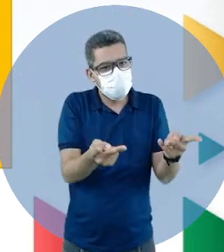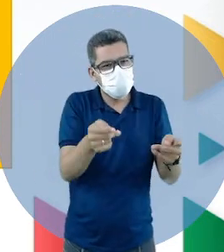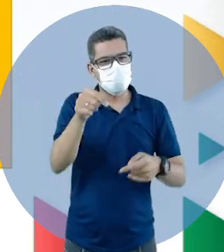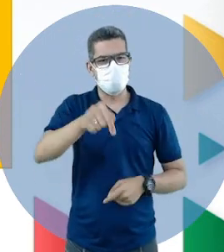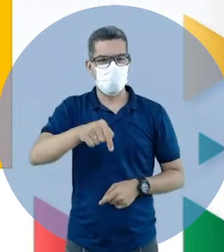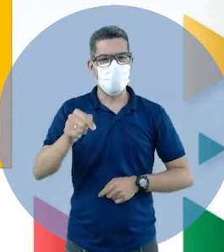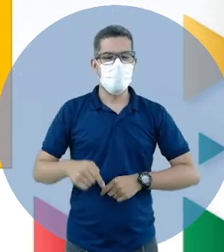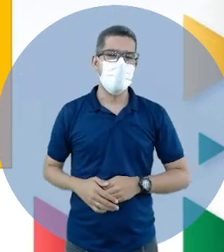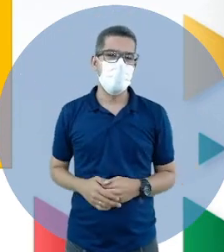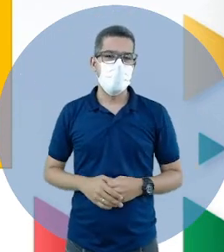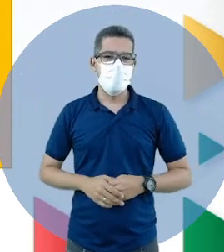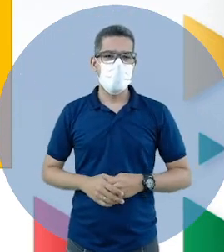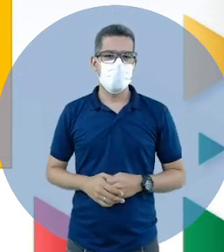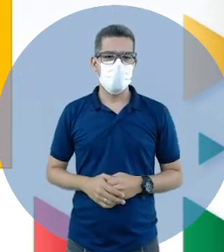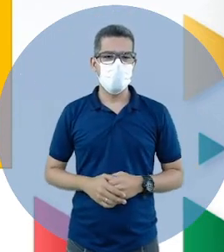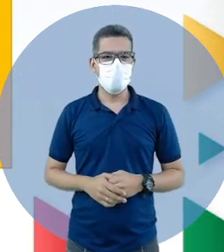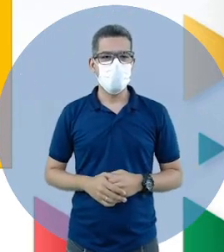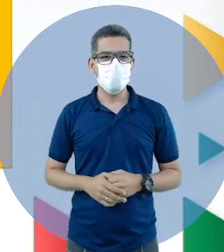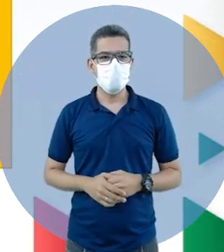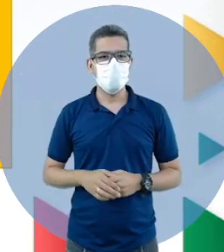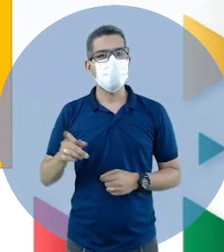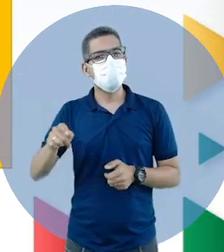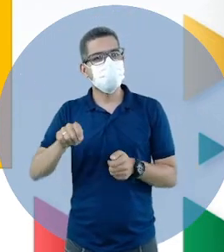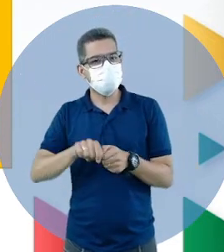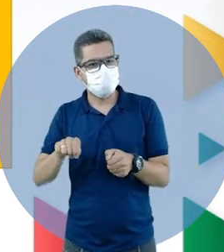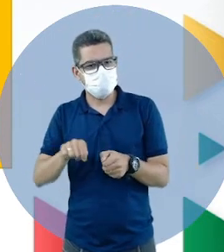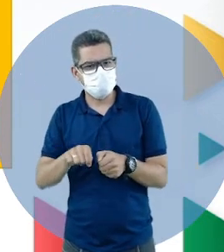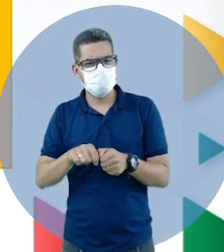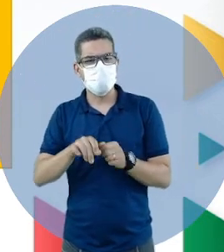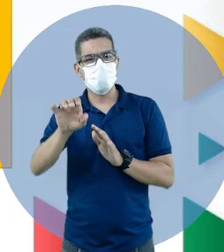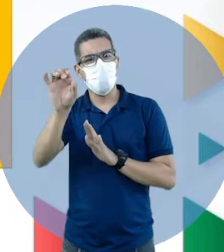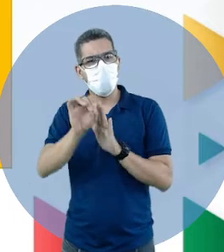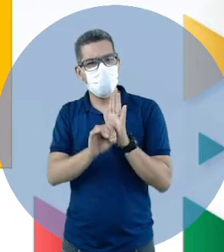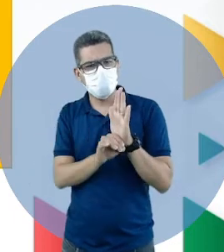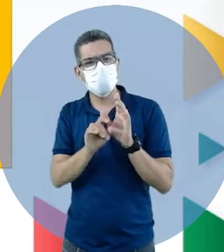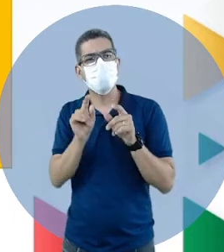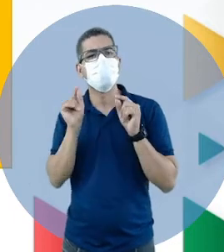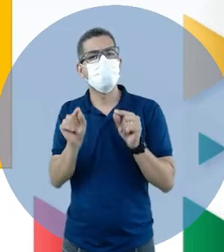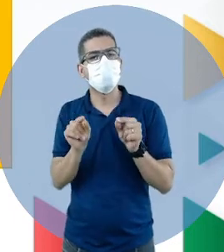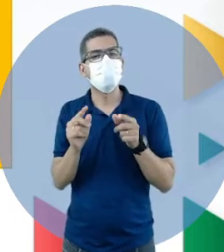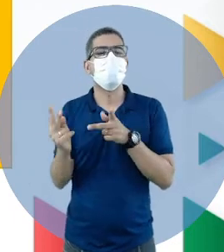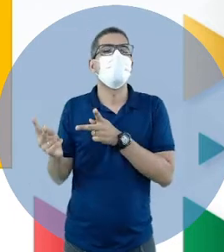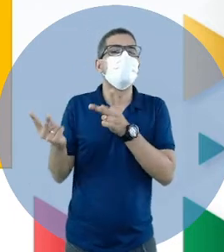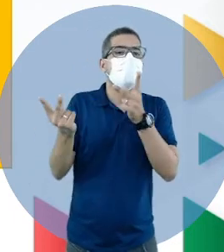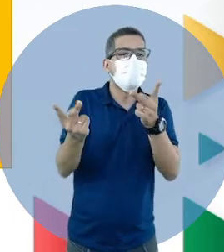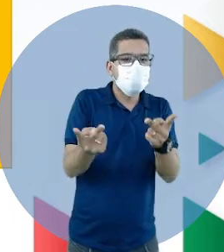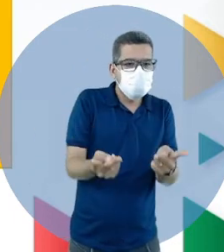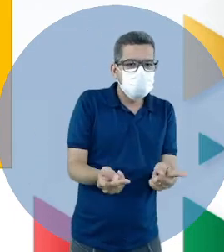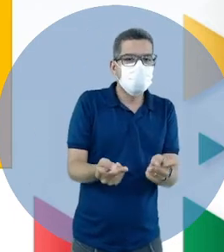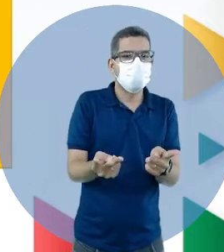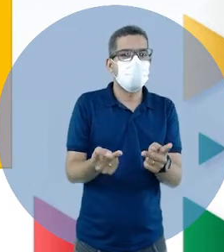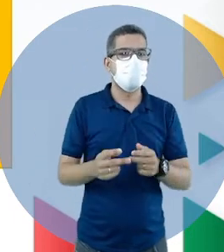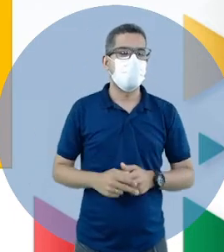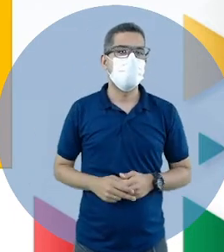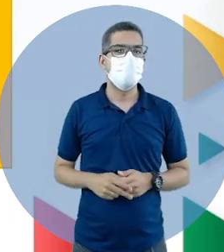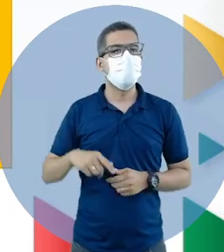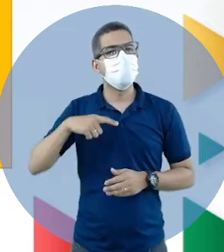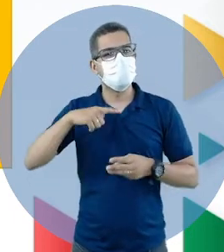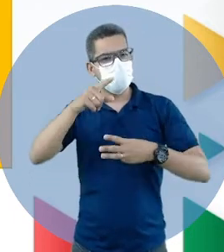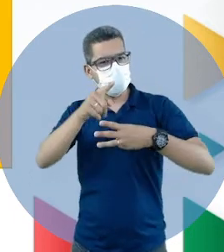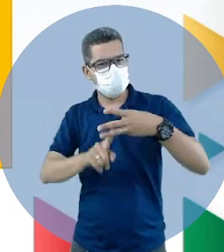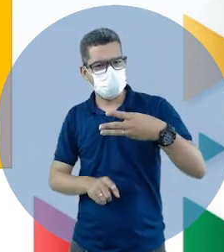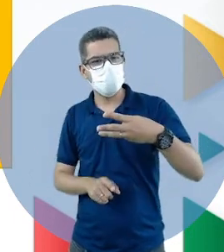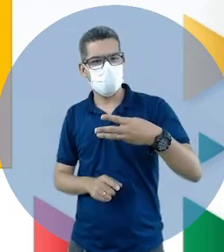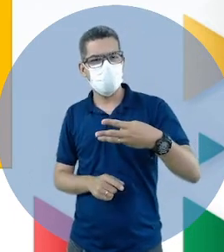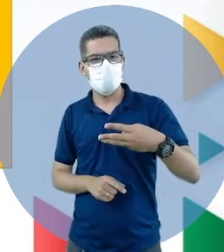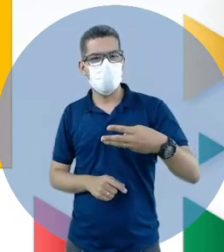esteve à frente da igreja, ele fez oficialmente, quer dizer, visitas oficiais, foram 3, claro que ele